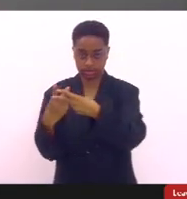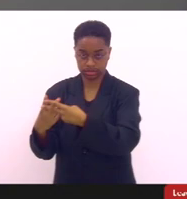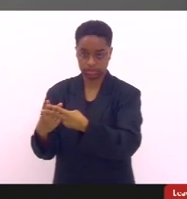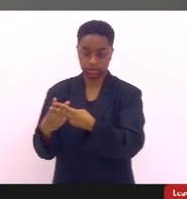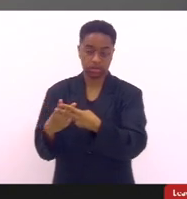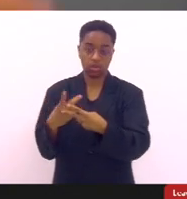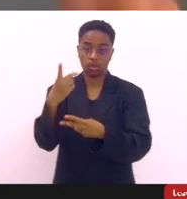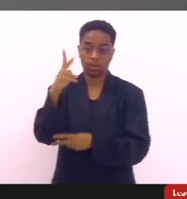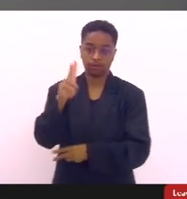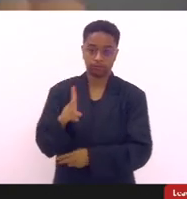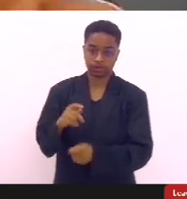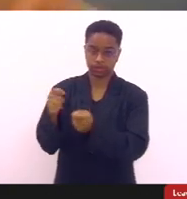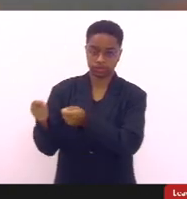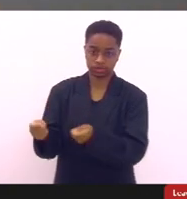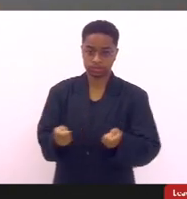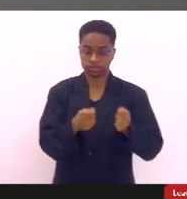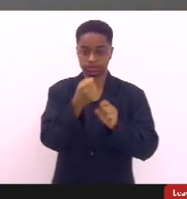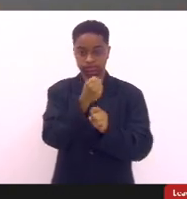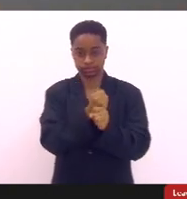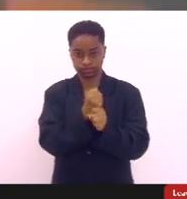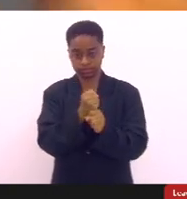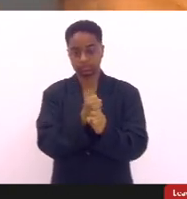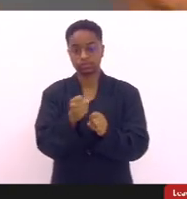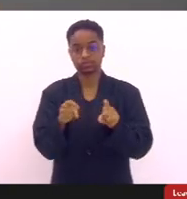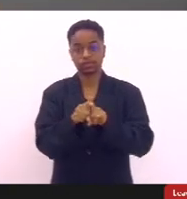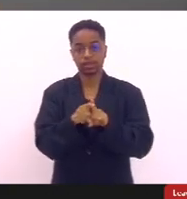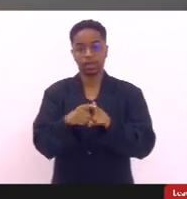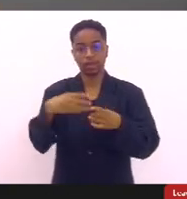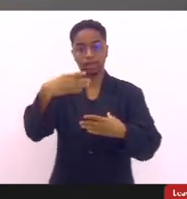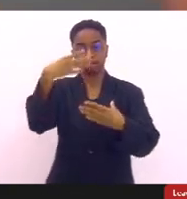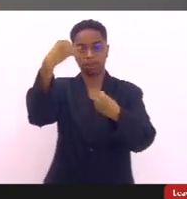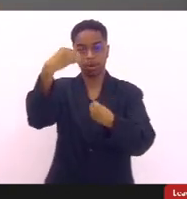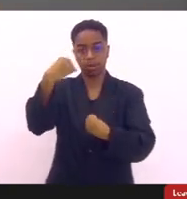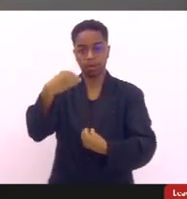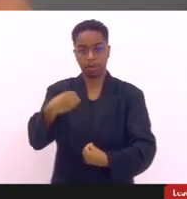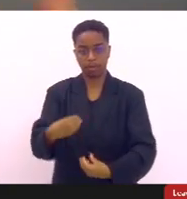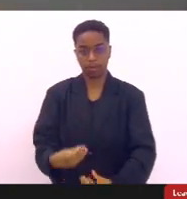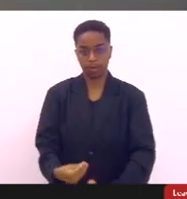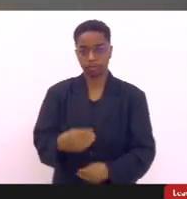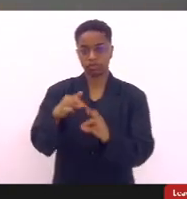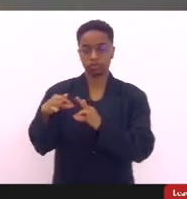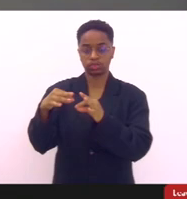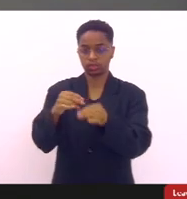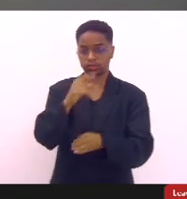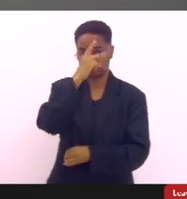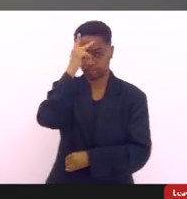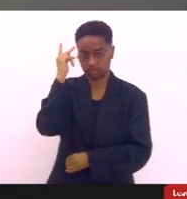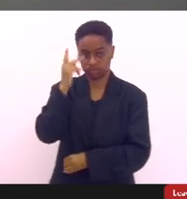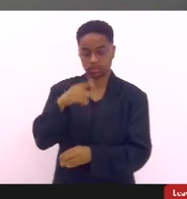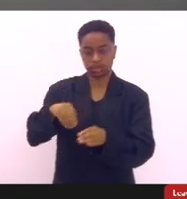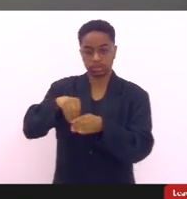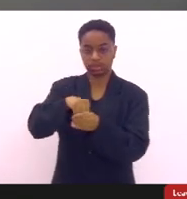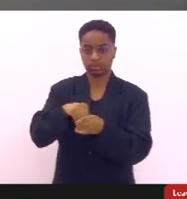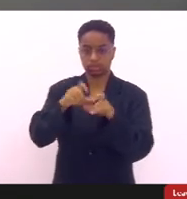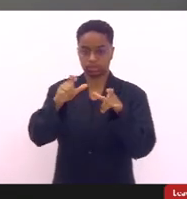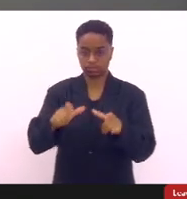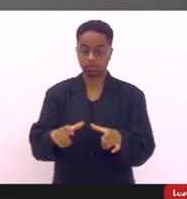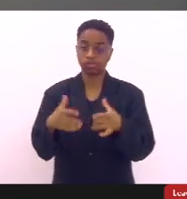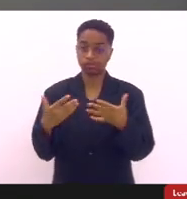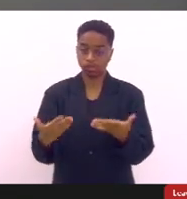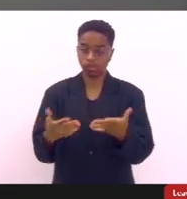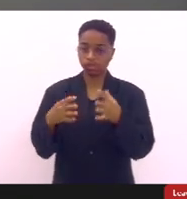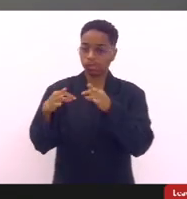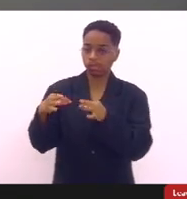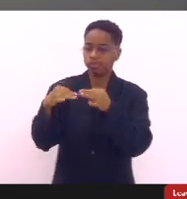vez por ano, radiografando todas as pessoas que estão lá dentro. Isso se chama screening radiológico de massa. Todas as pessoas vão